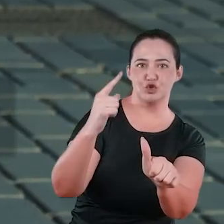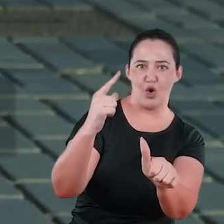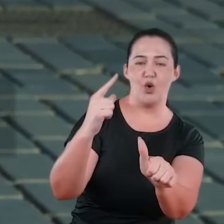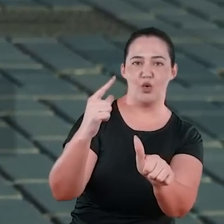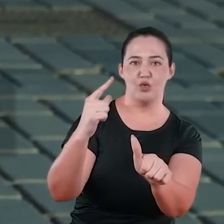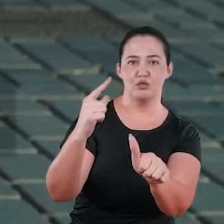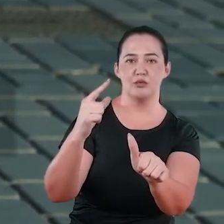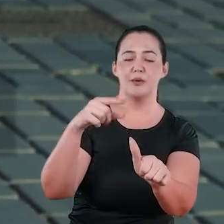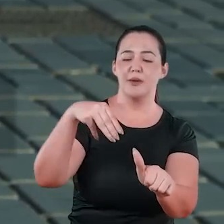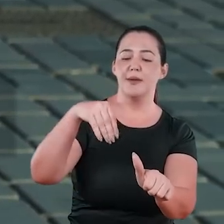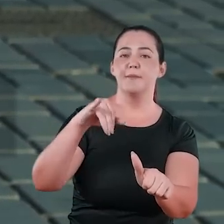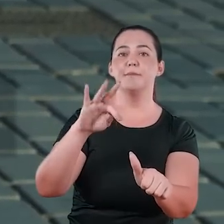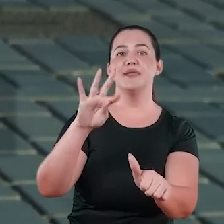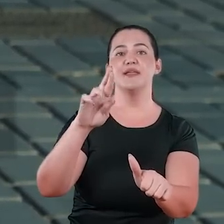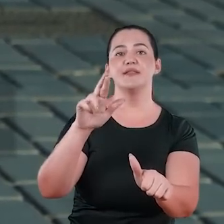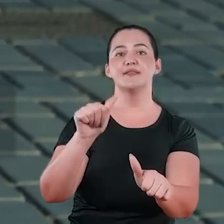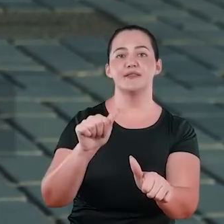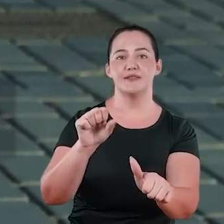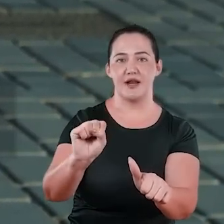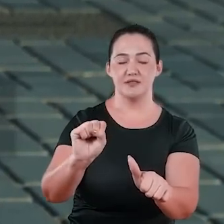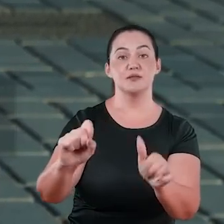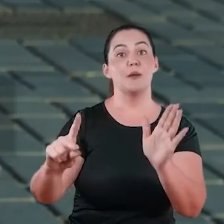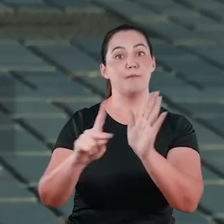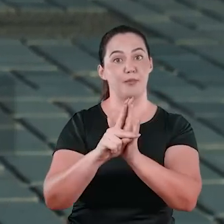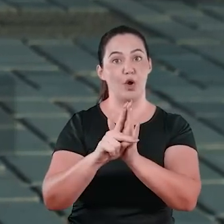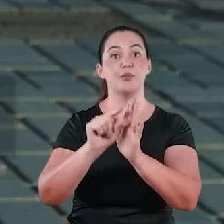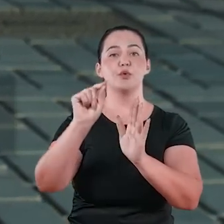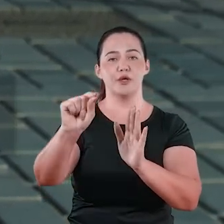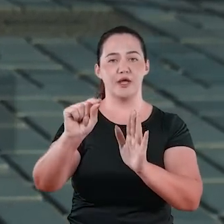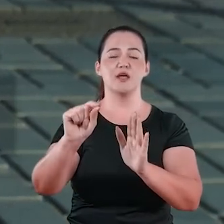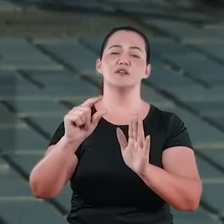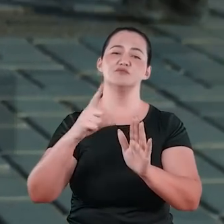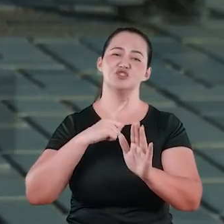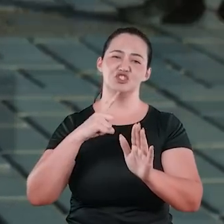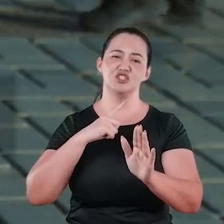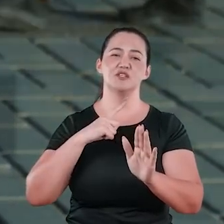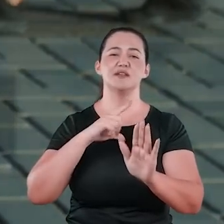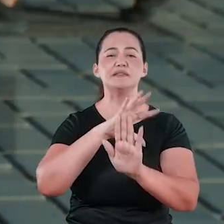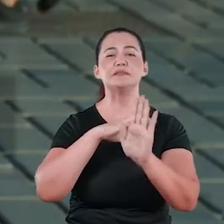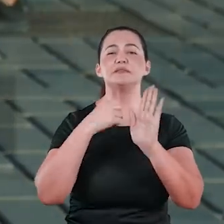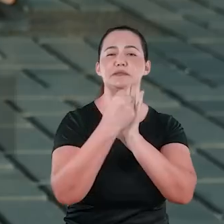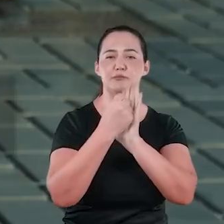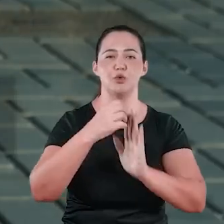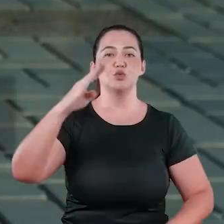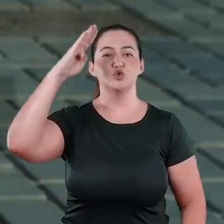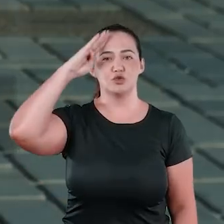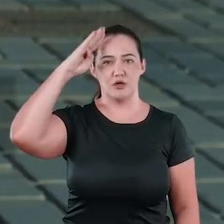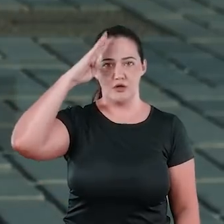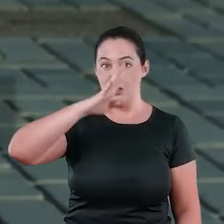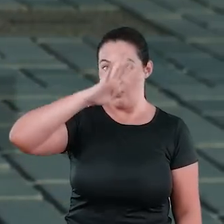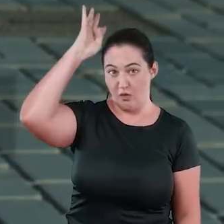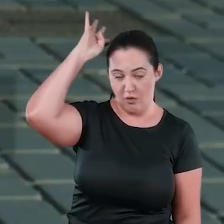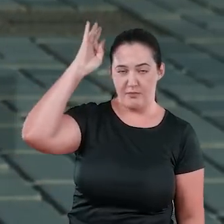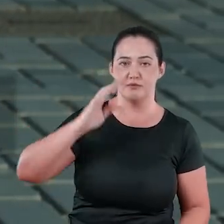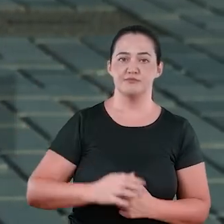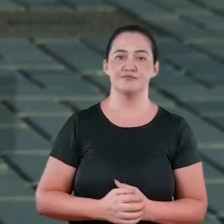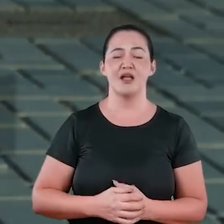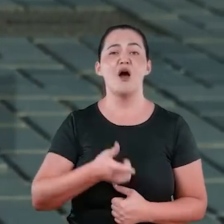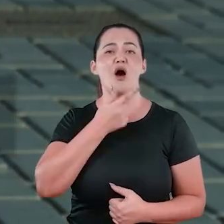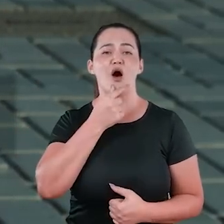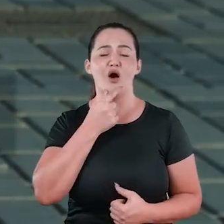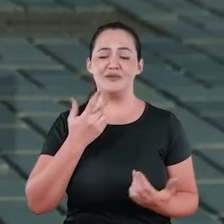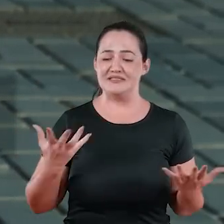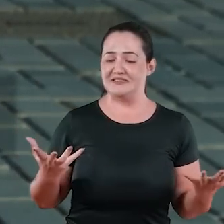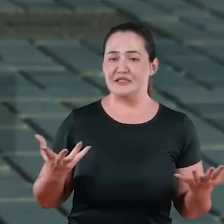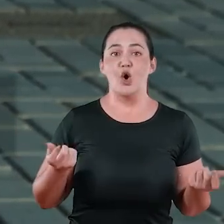o deus Mitras, era o padroeiro do exército romano. Então, aquele que conseguisse aglutinar forças tão